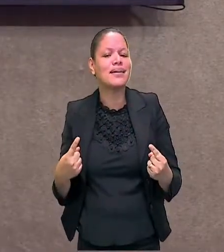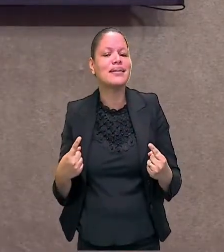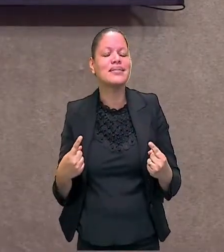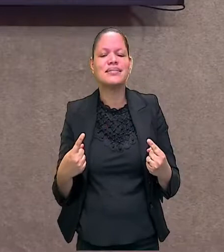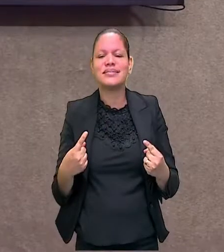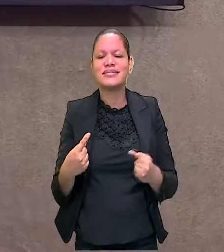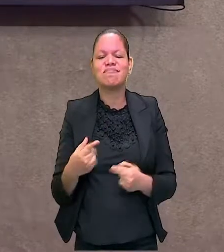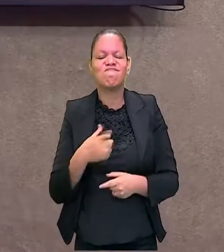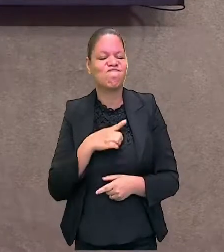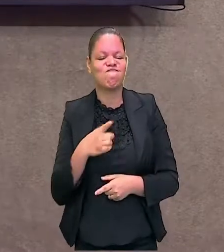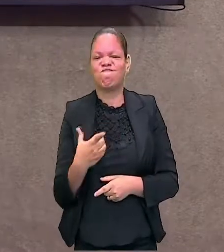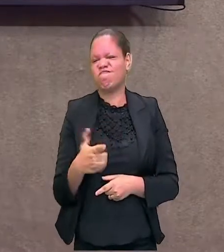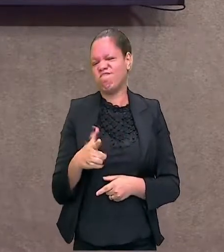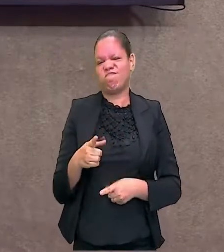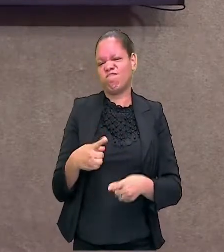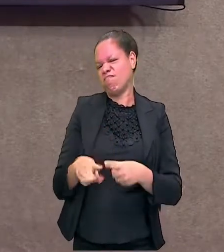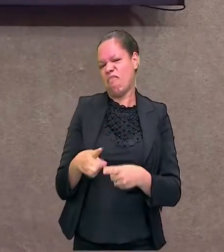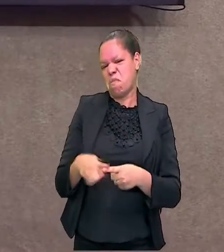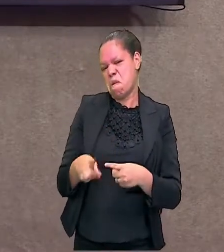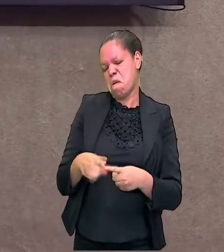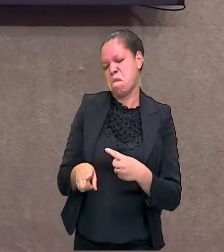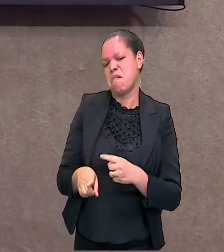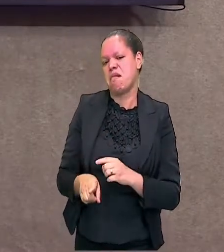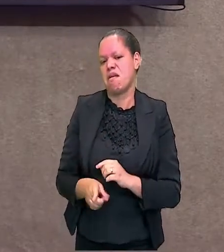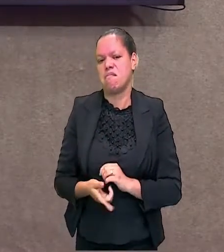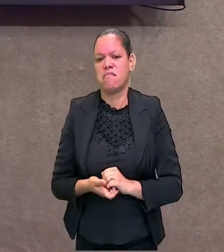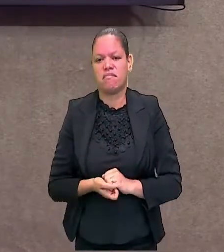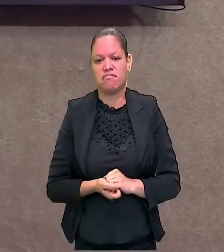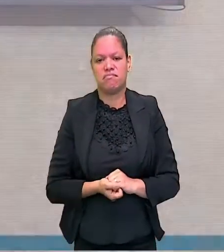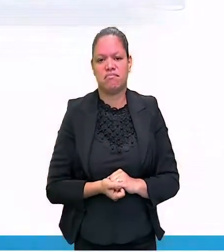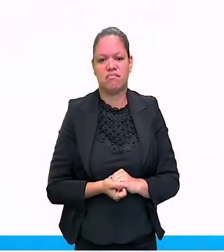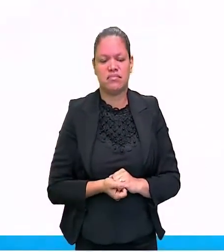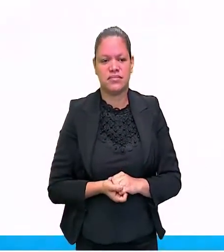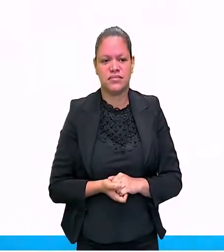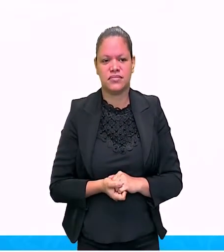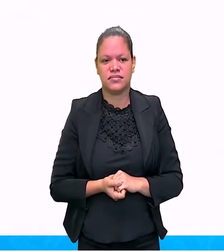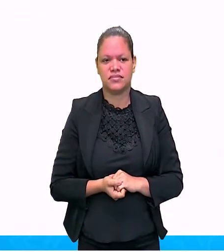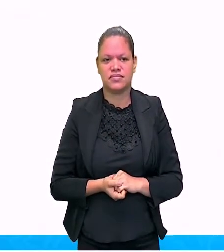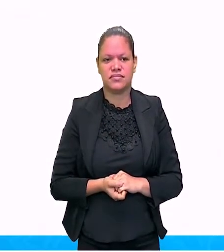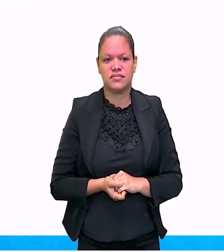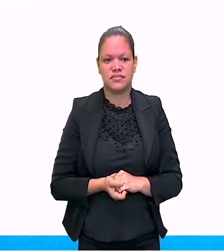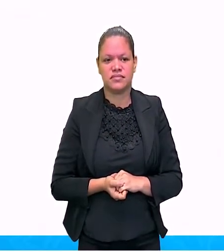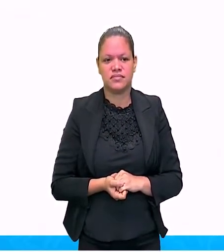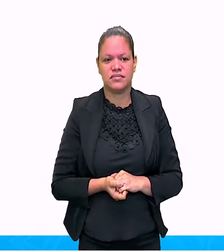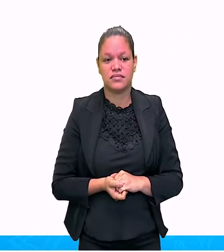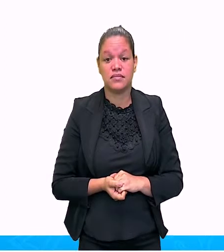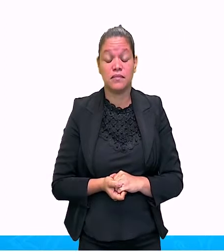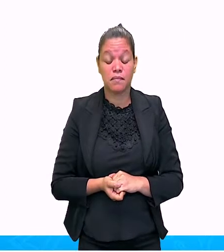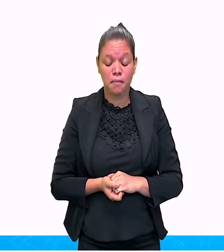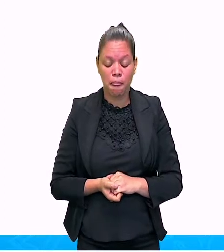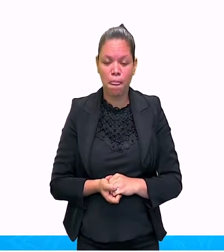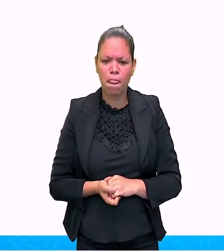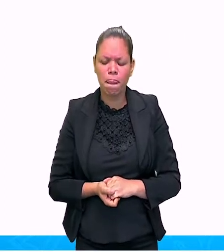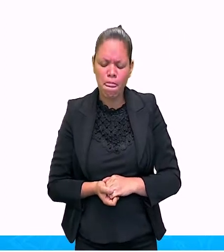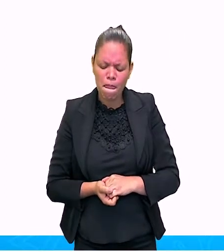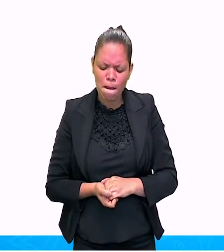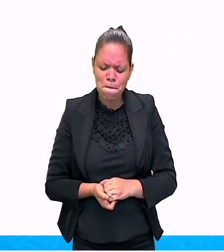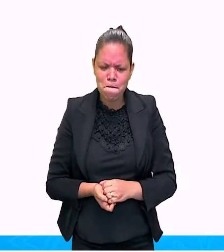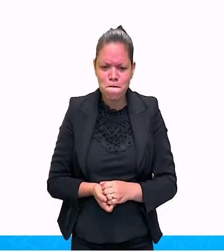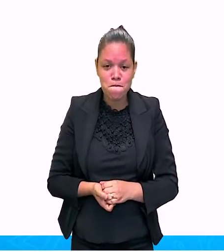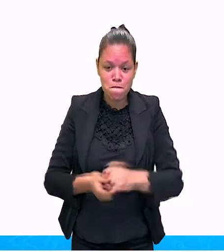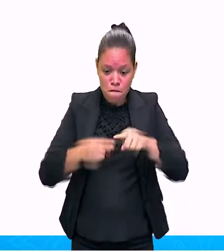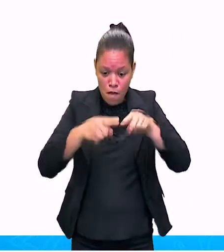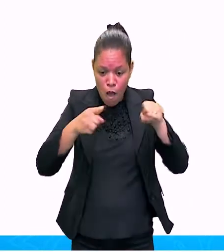incomodar e não vai ser uma leitura prazerosa. Bolo quente dá dor